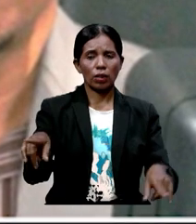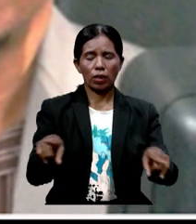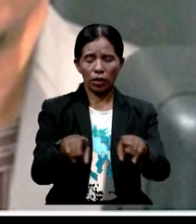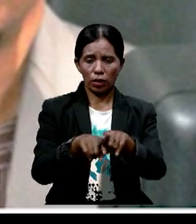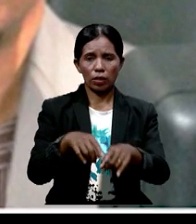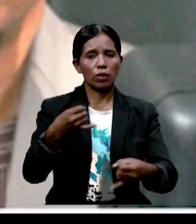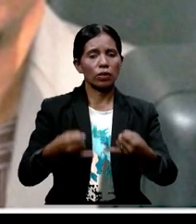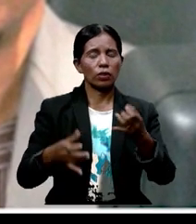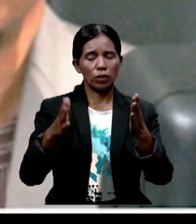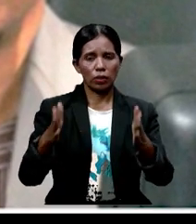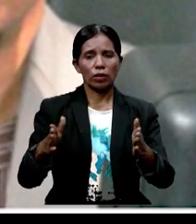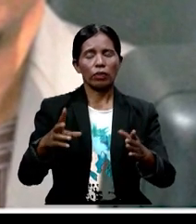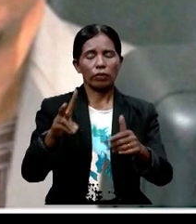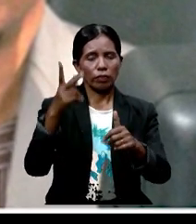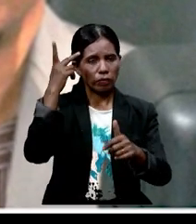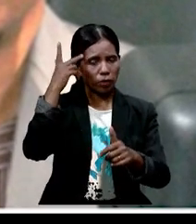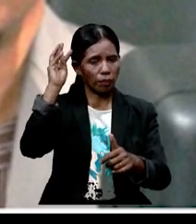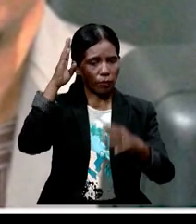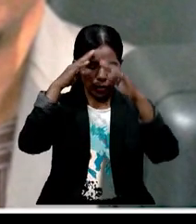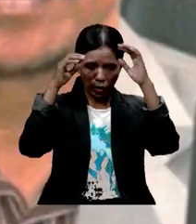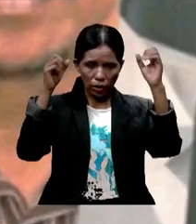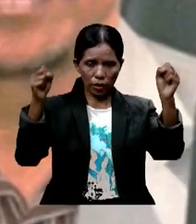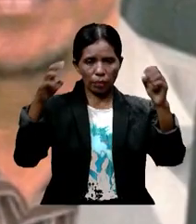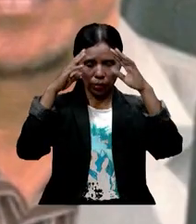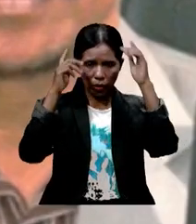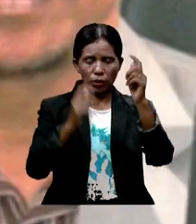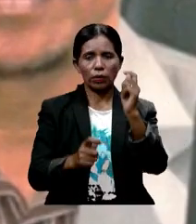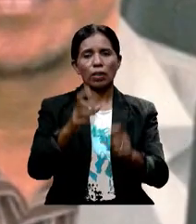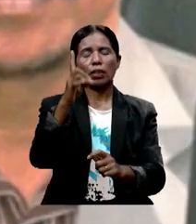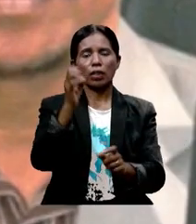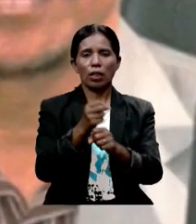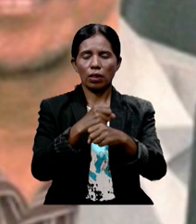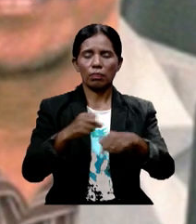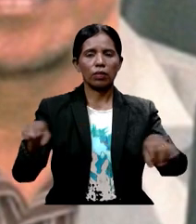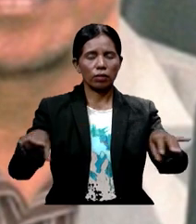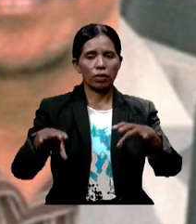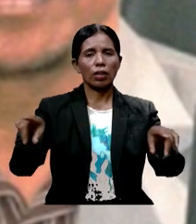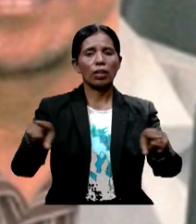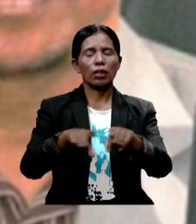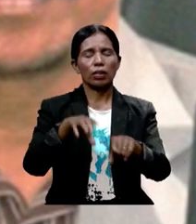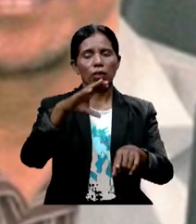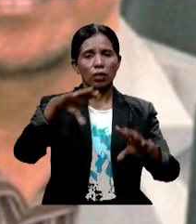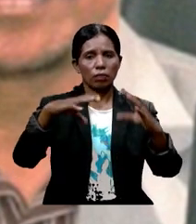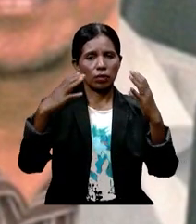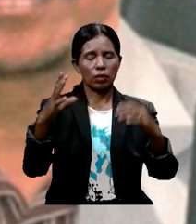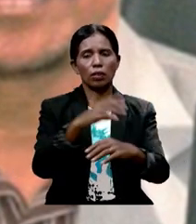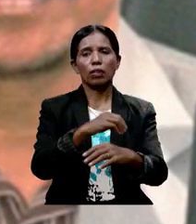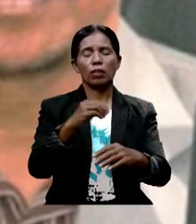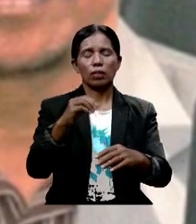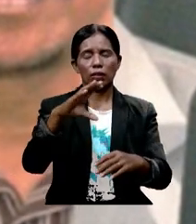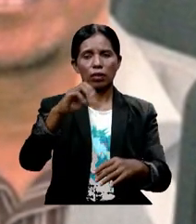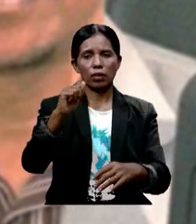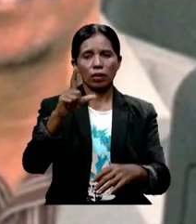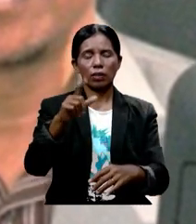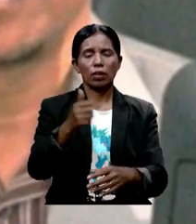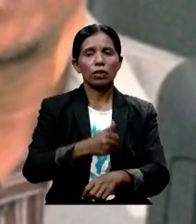Jurista, Vice-Presidente no Presidente Tribunal Distrital Dili, Alá Mos CNAR no Dar Comissário Alternativo CVA, Assessor